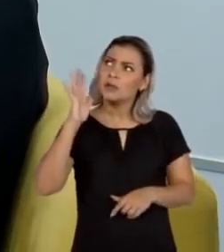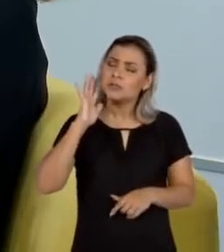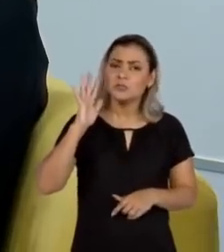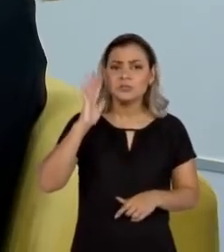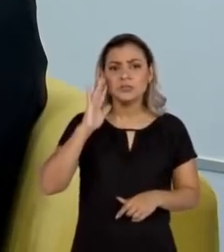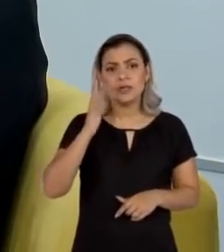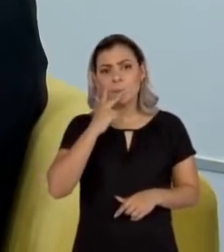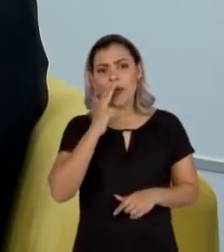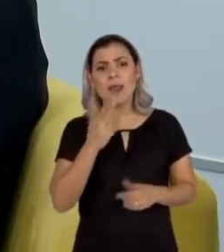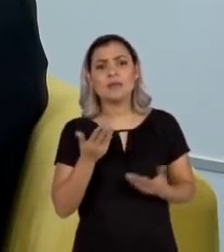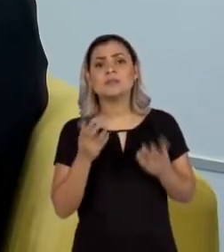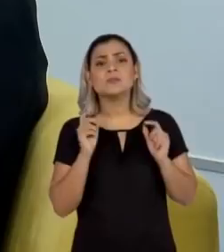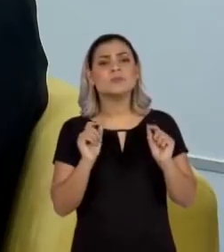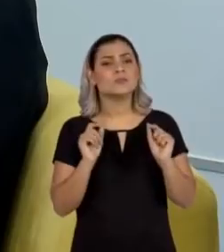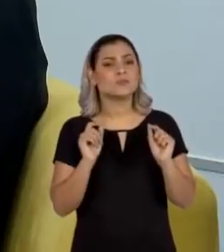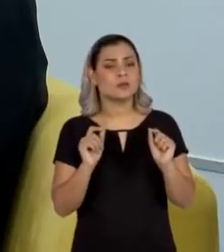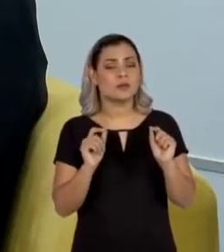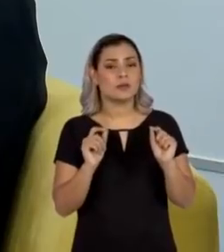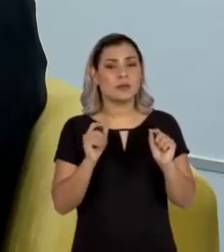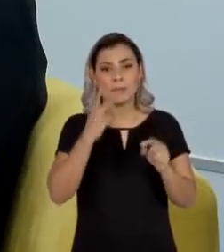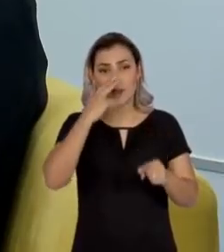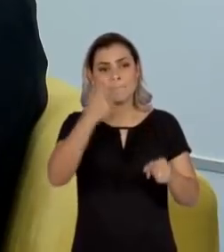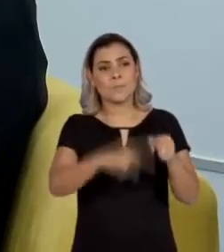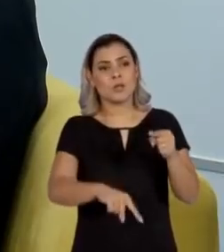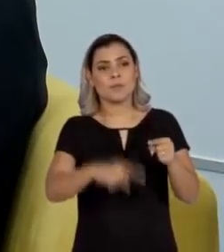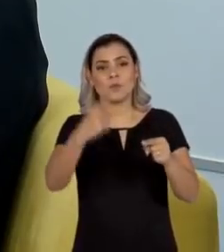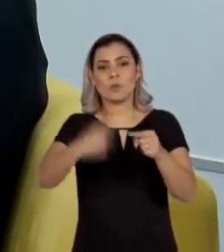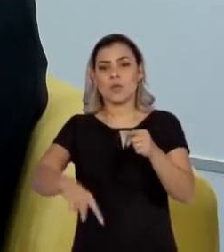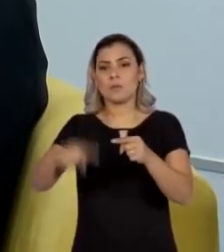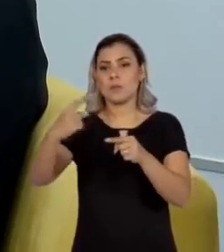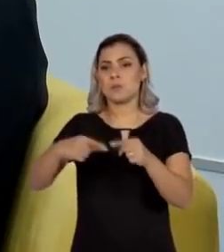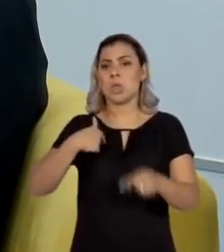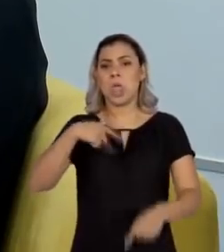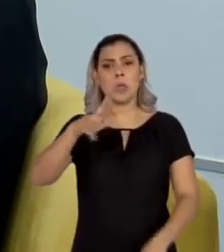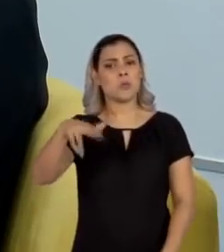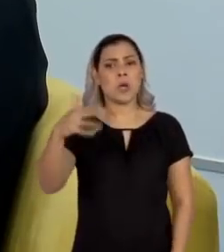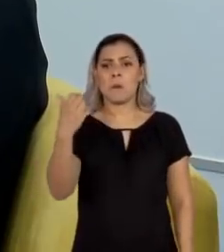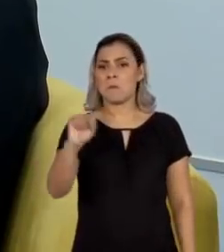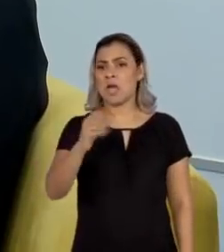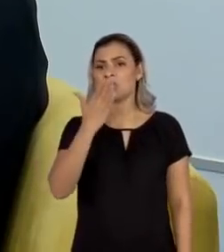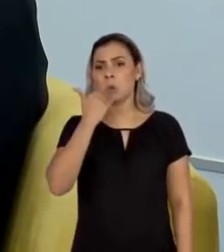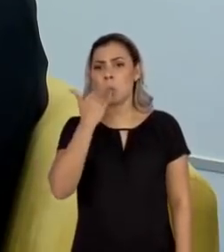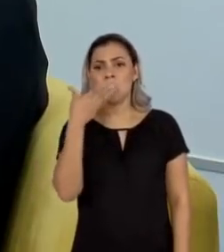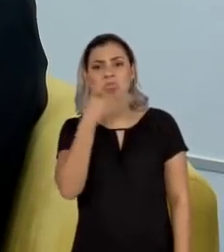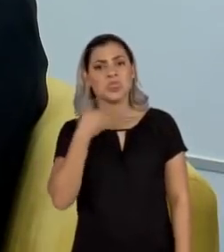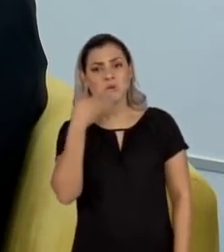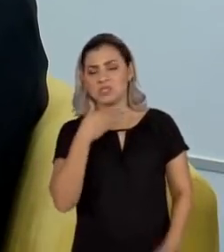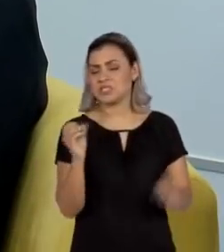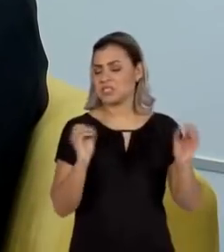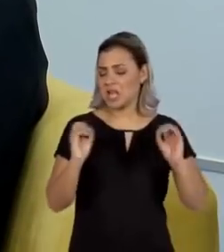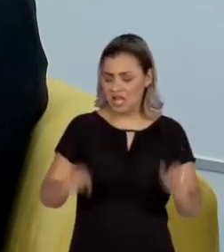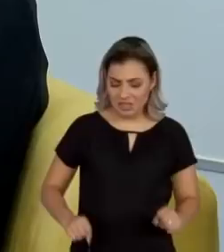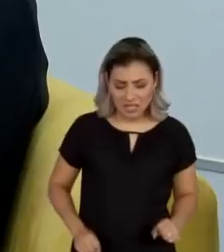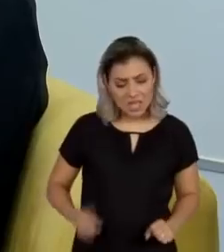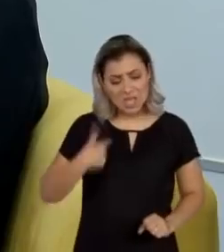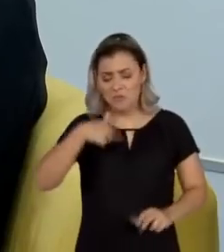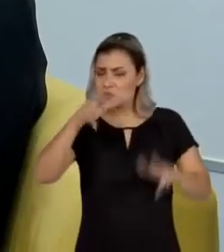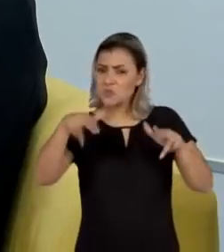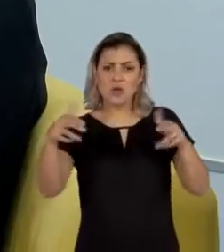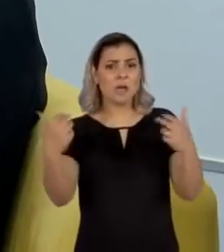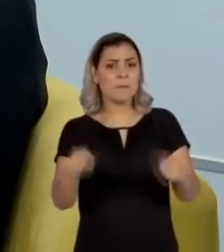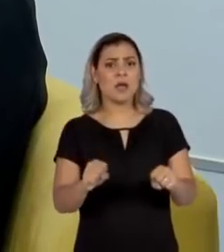que automaticamente, as restrições. Eu nunca mais poderei comer doce, eu nunca mais poderei